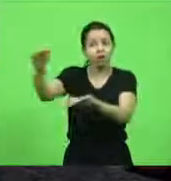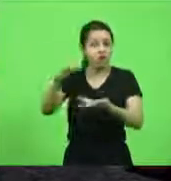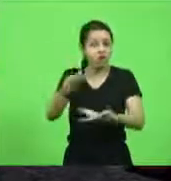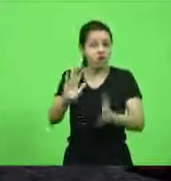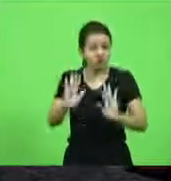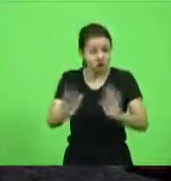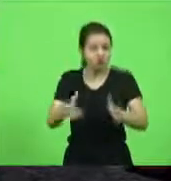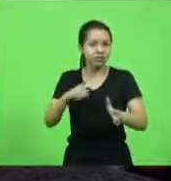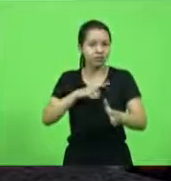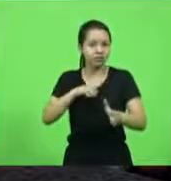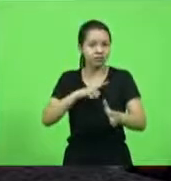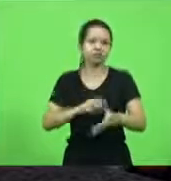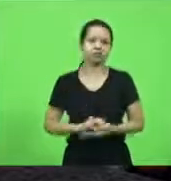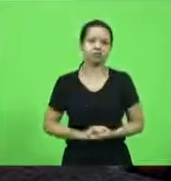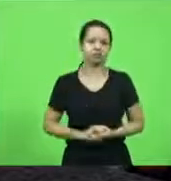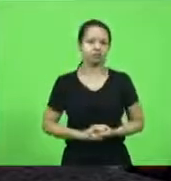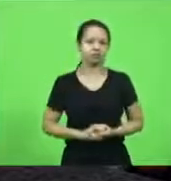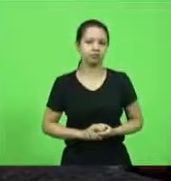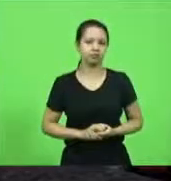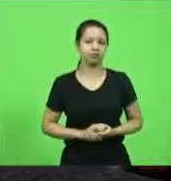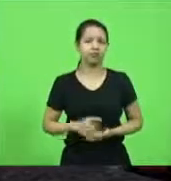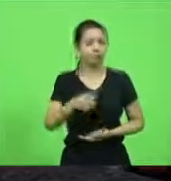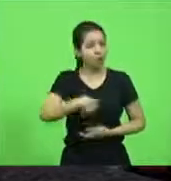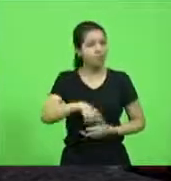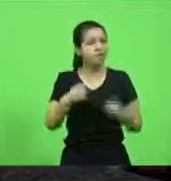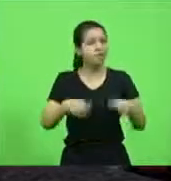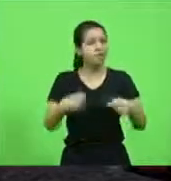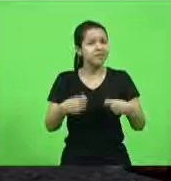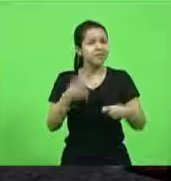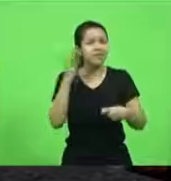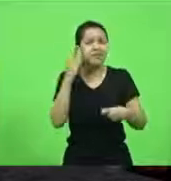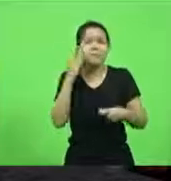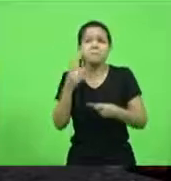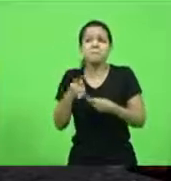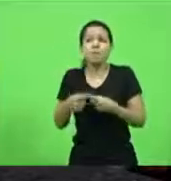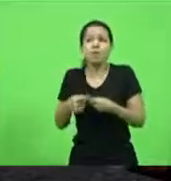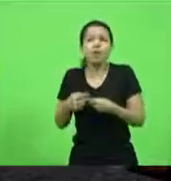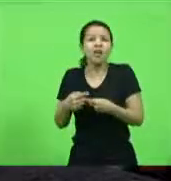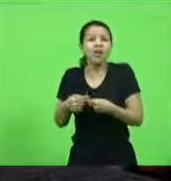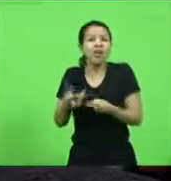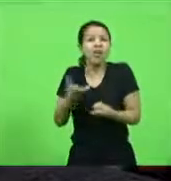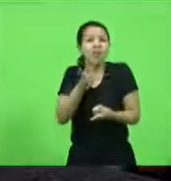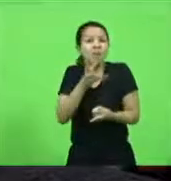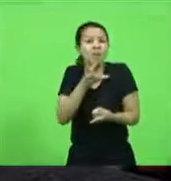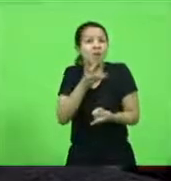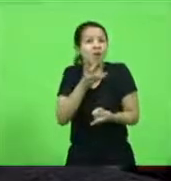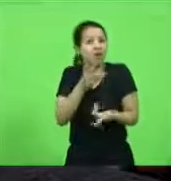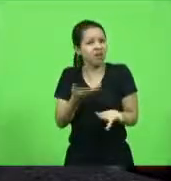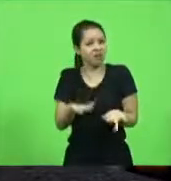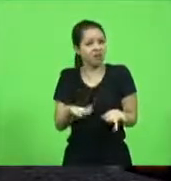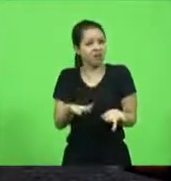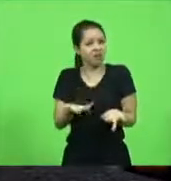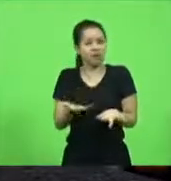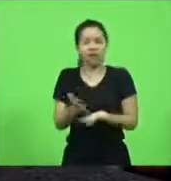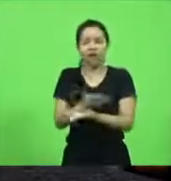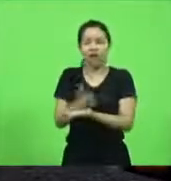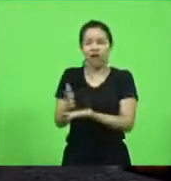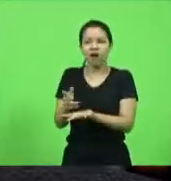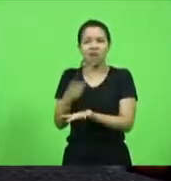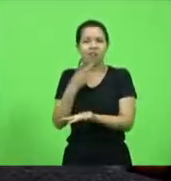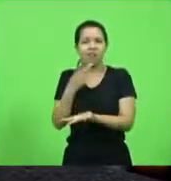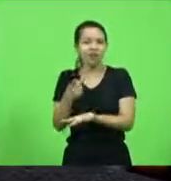Busquei também tentar saber por que que está indo tão devagar. Cada um dá uma justificativa diferente.